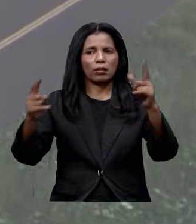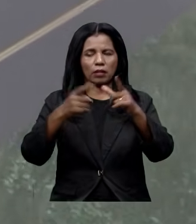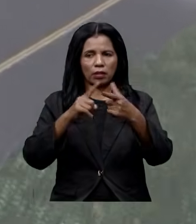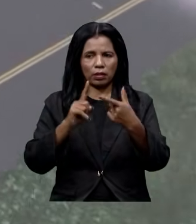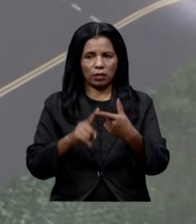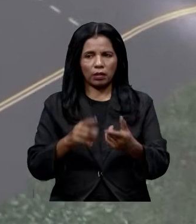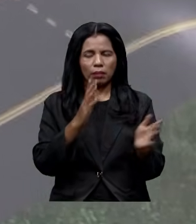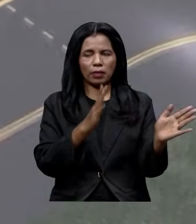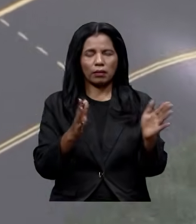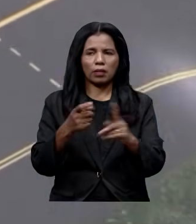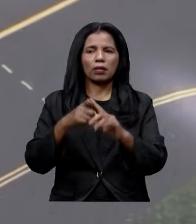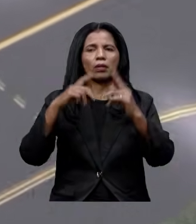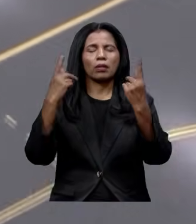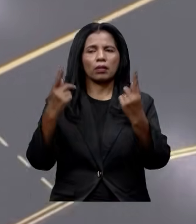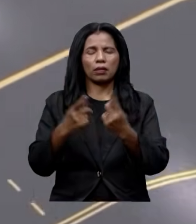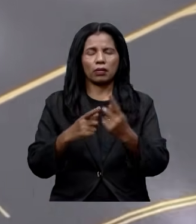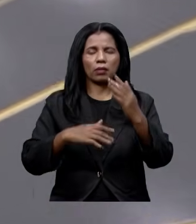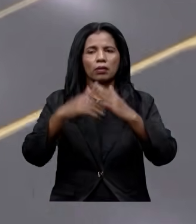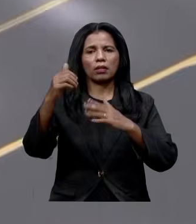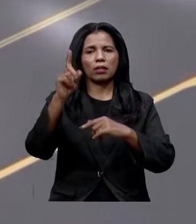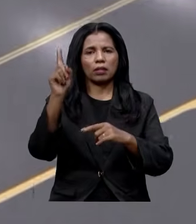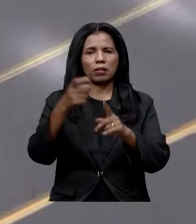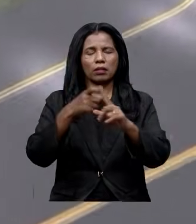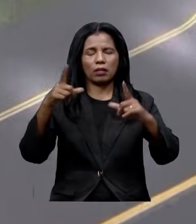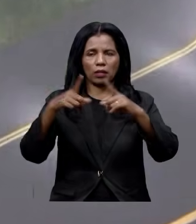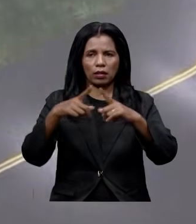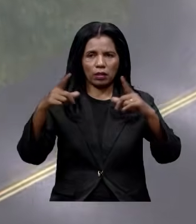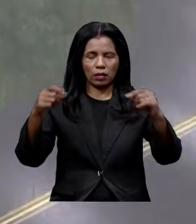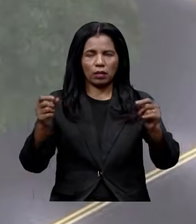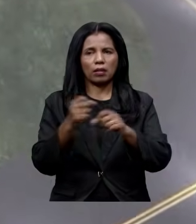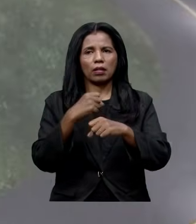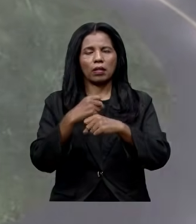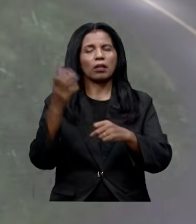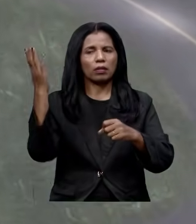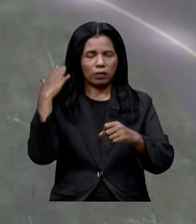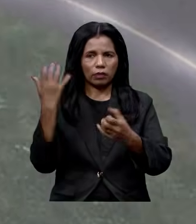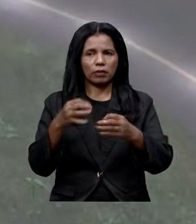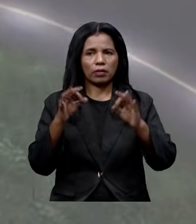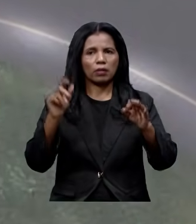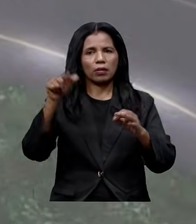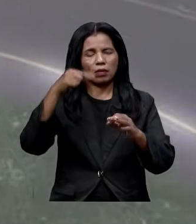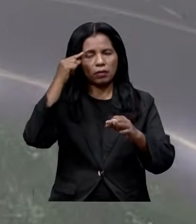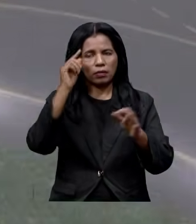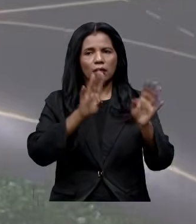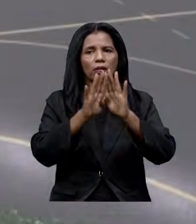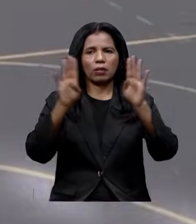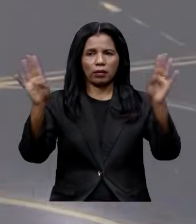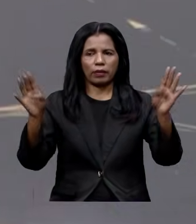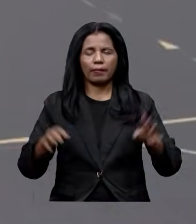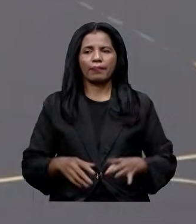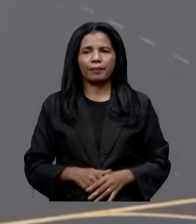ne prepara husi companhia consultan ida e Japão ne be finaliza antes molo governo lo que